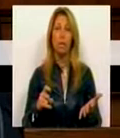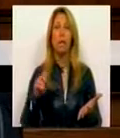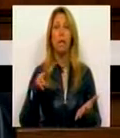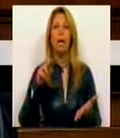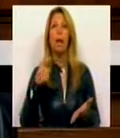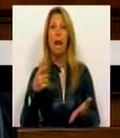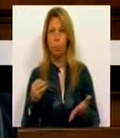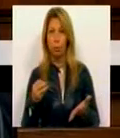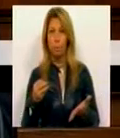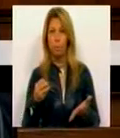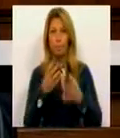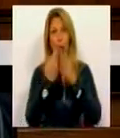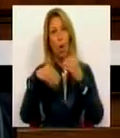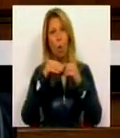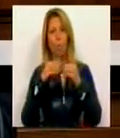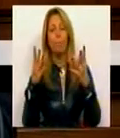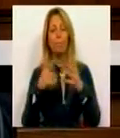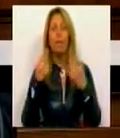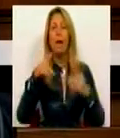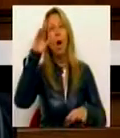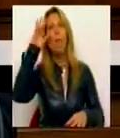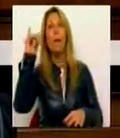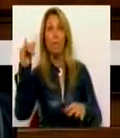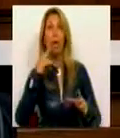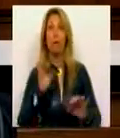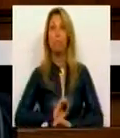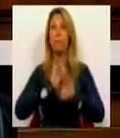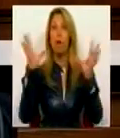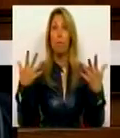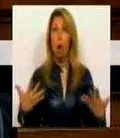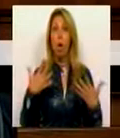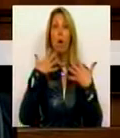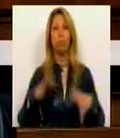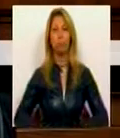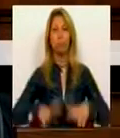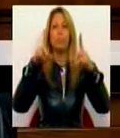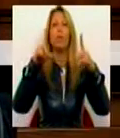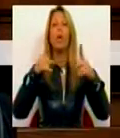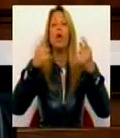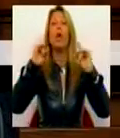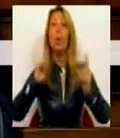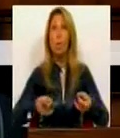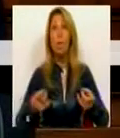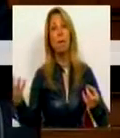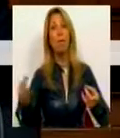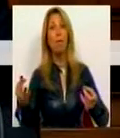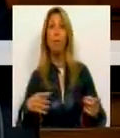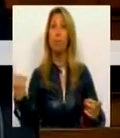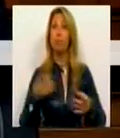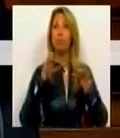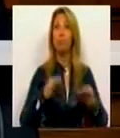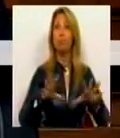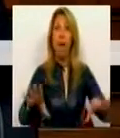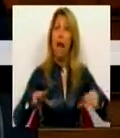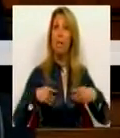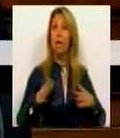Unidos-NATO, aqui uma ideia que está claramente a desenvolver e que começa a ser pacificamente aceito, que é a ideia de que